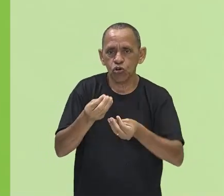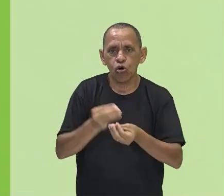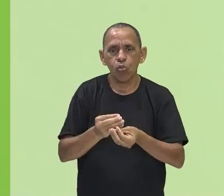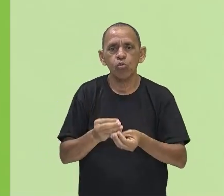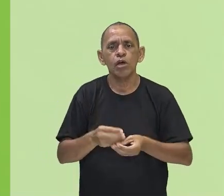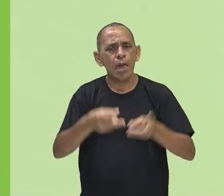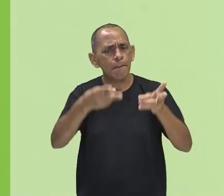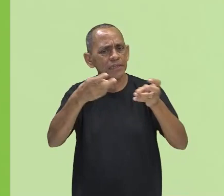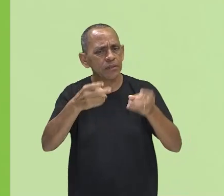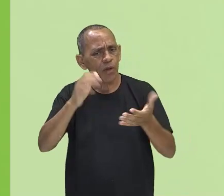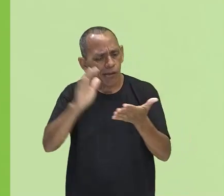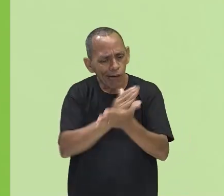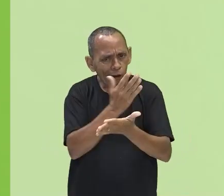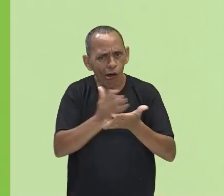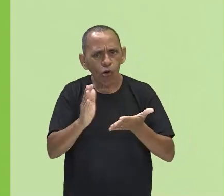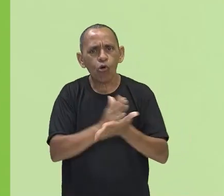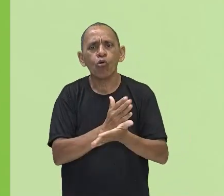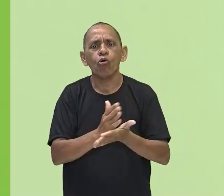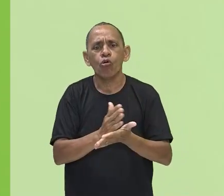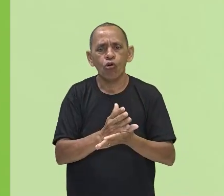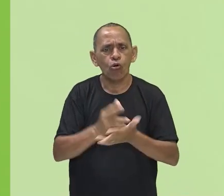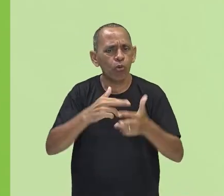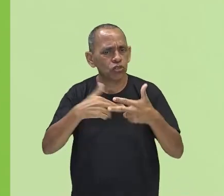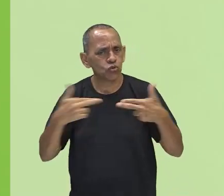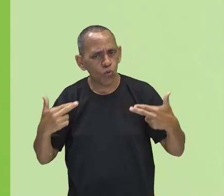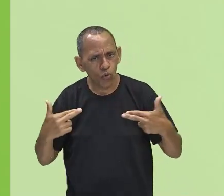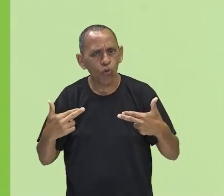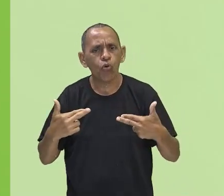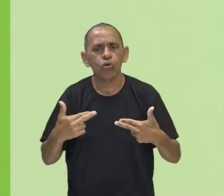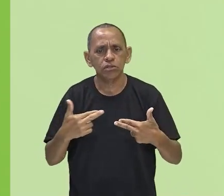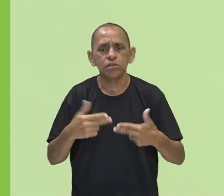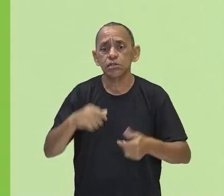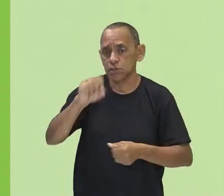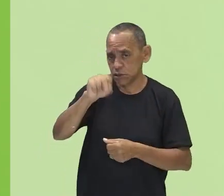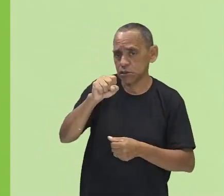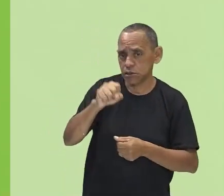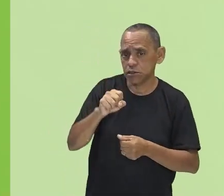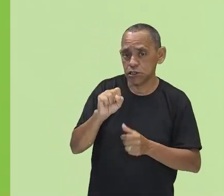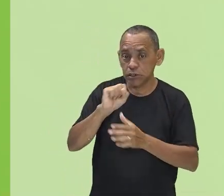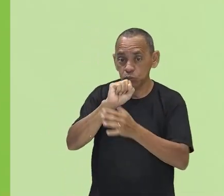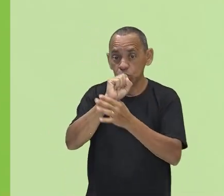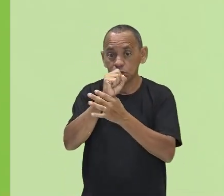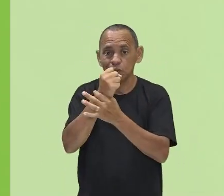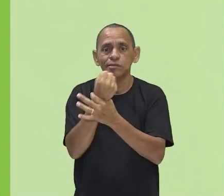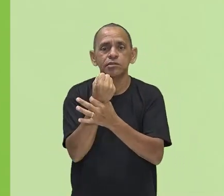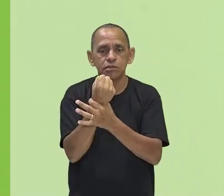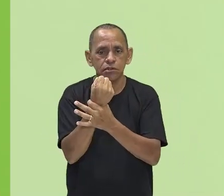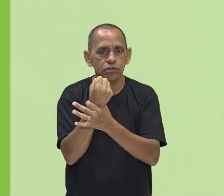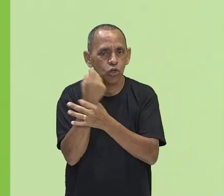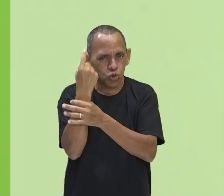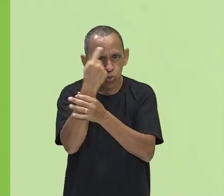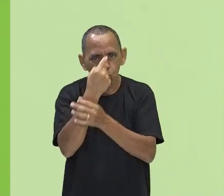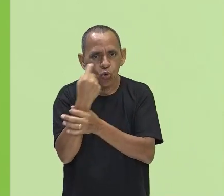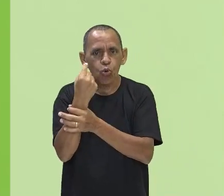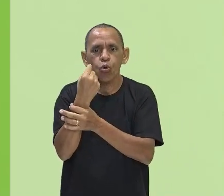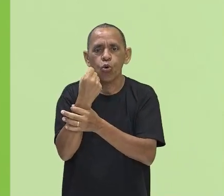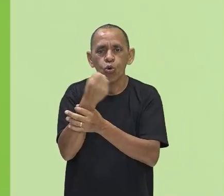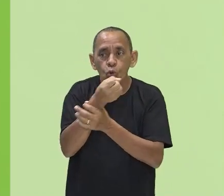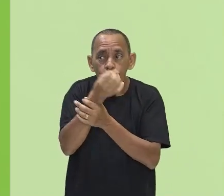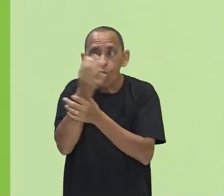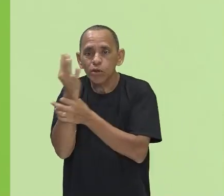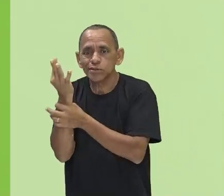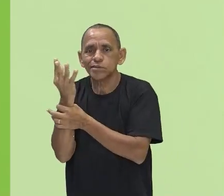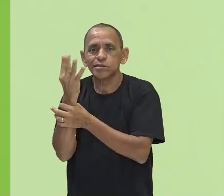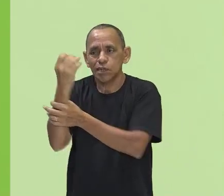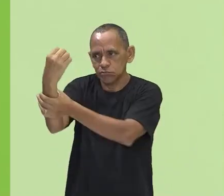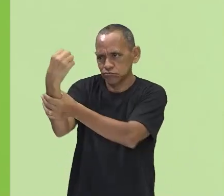são feitas para a própria proteção do nosso olho, né? Por exemplo, a quantidade de luz que pode entrar aqui no nosso olho